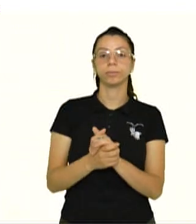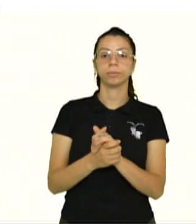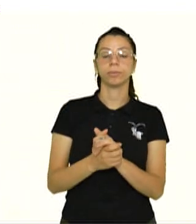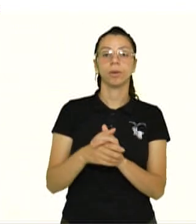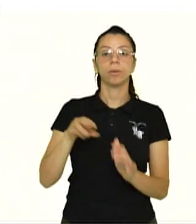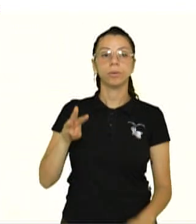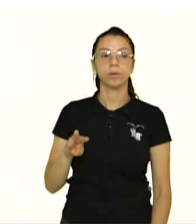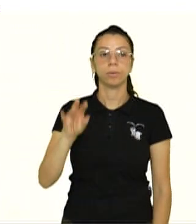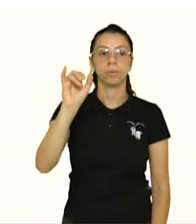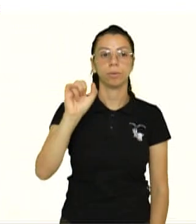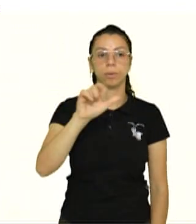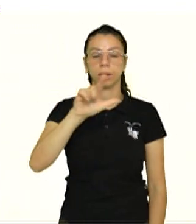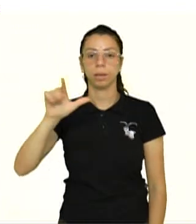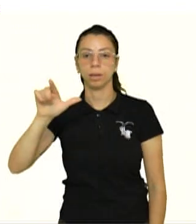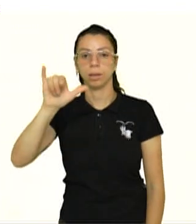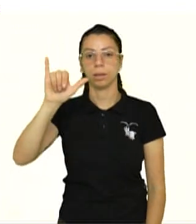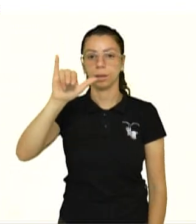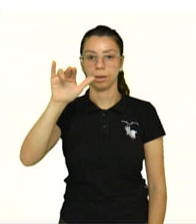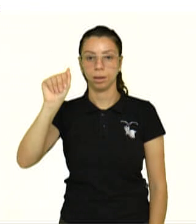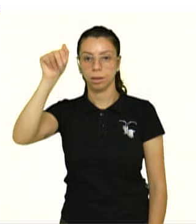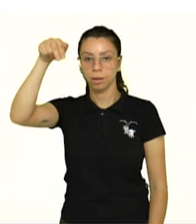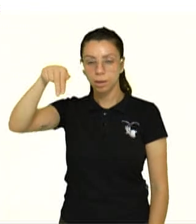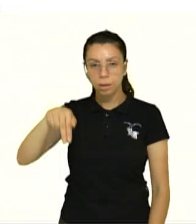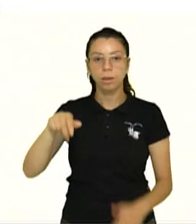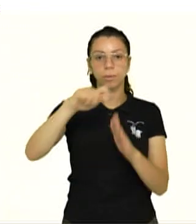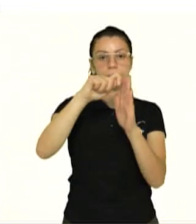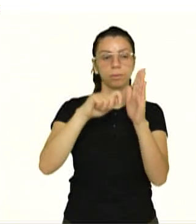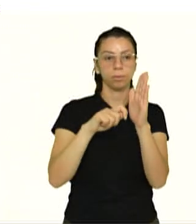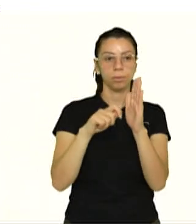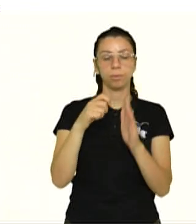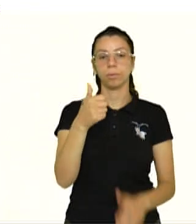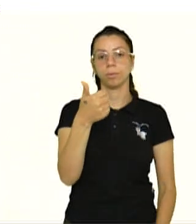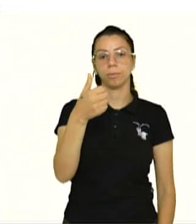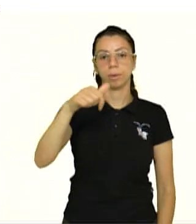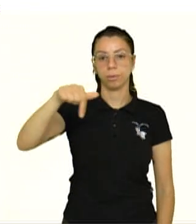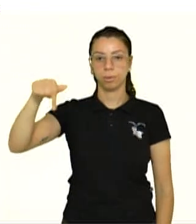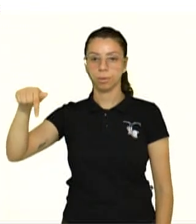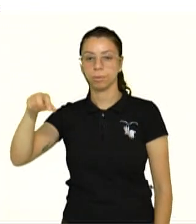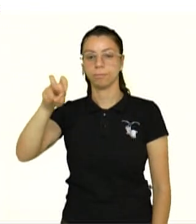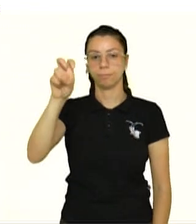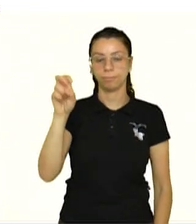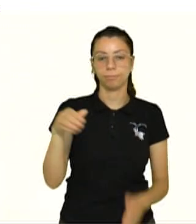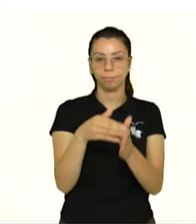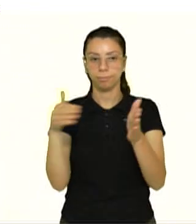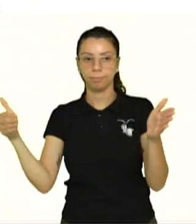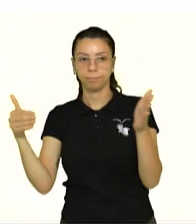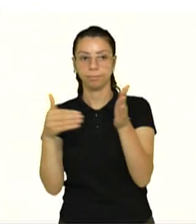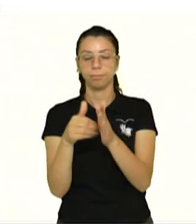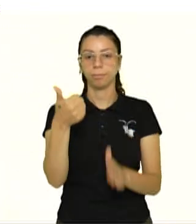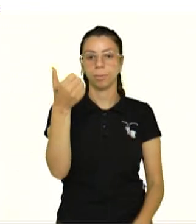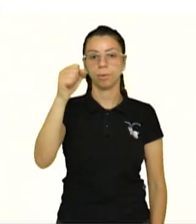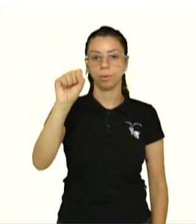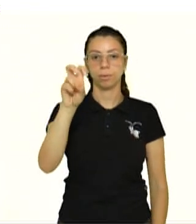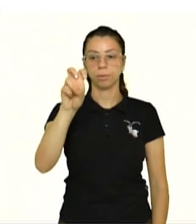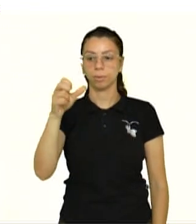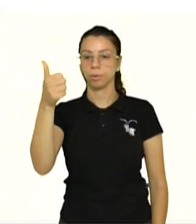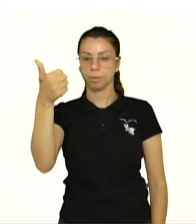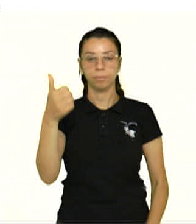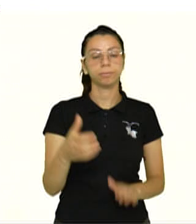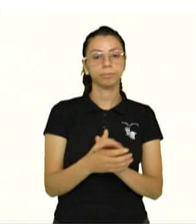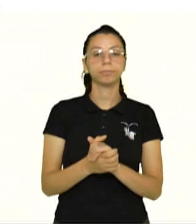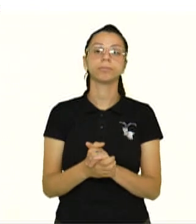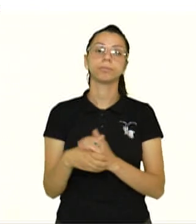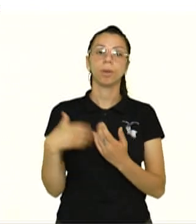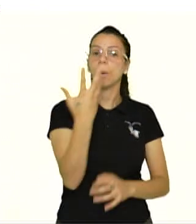Esta imagem, ela não traz mais aquela imagem clássica de uma natureza harmônica, de uma natureza em